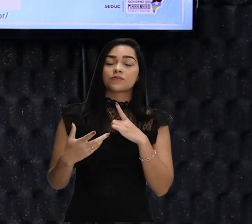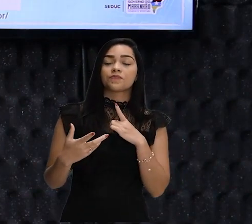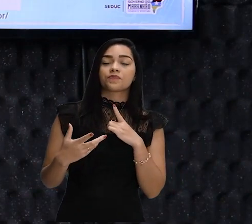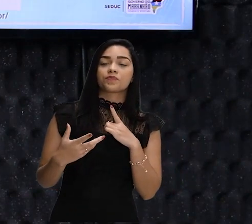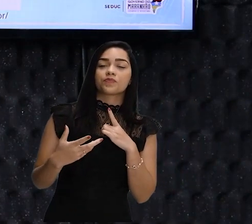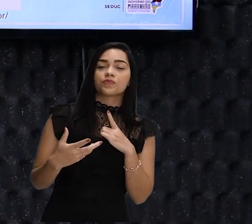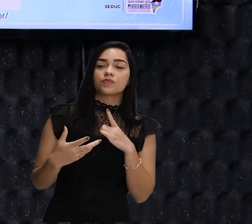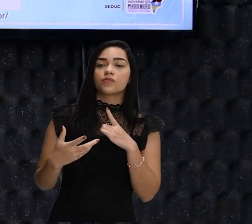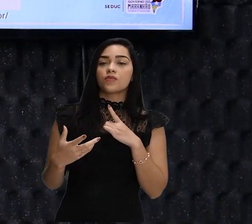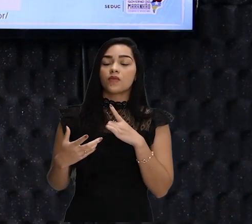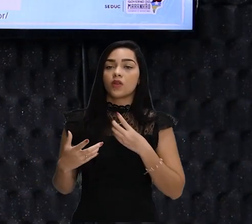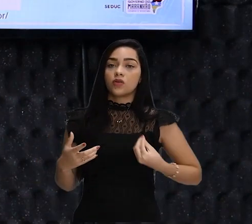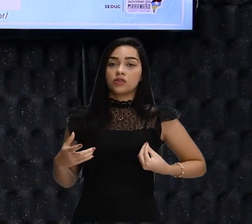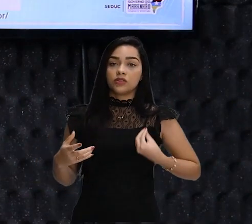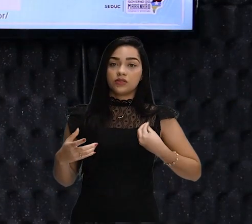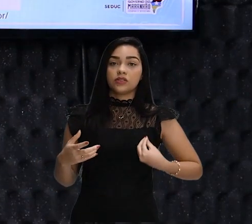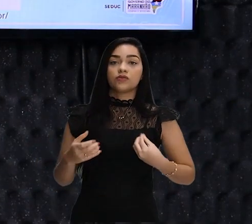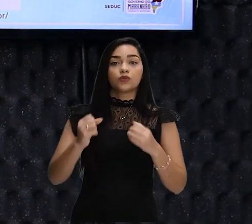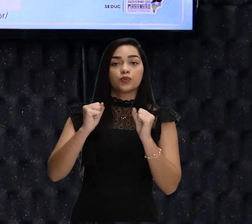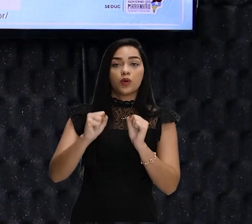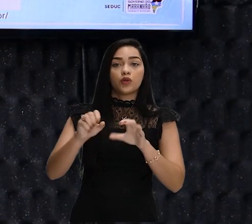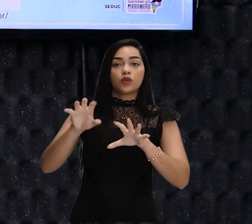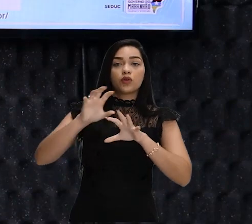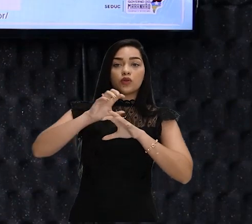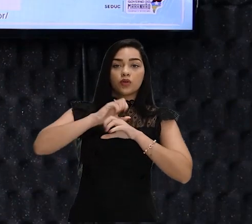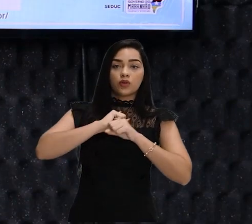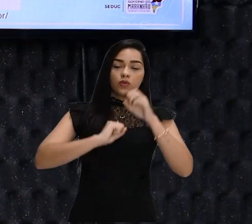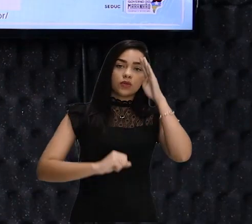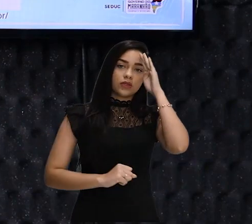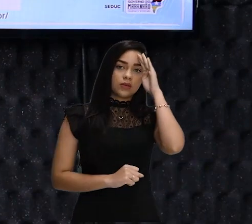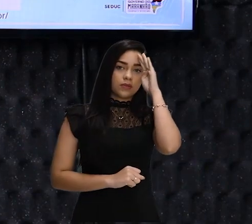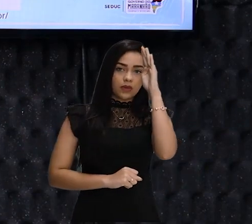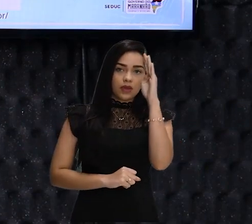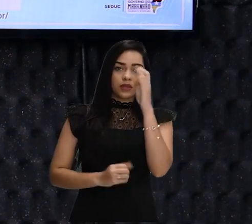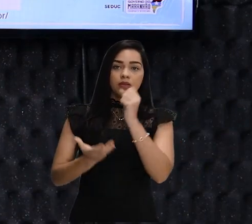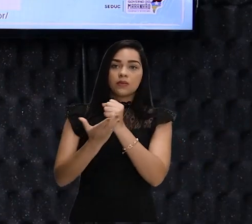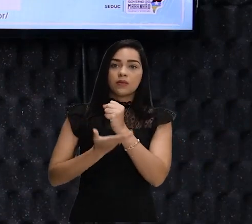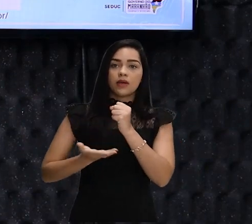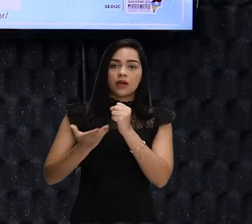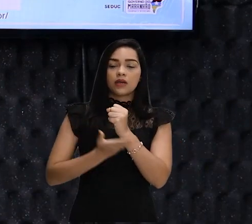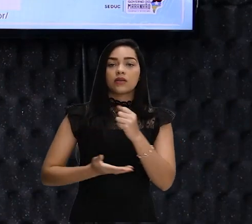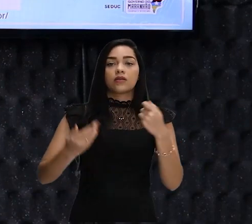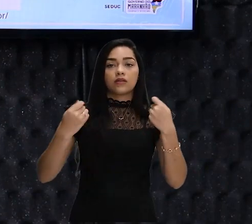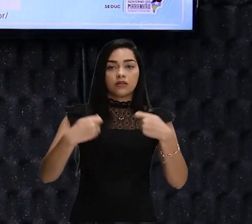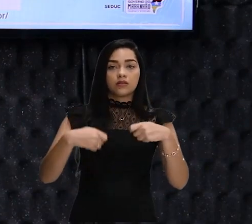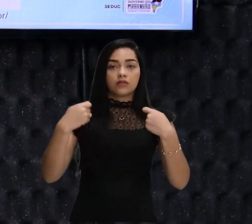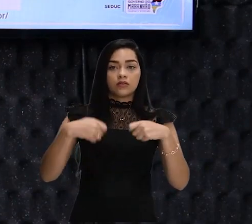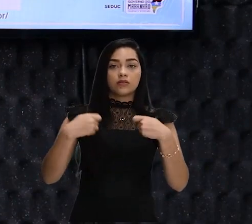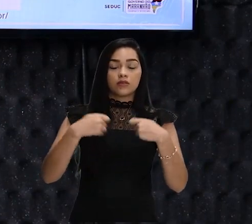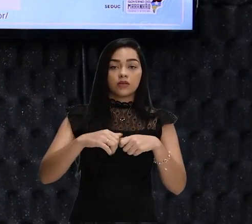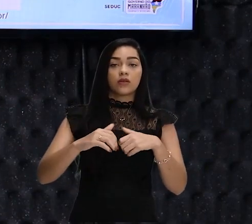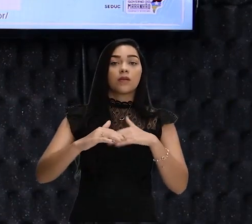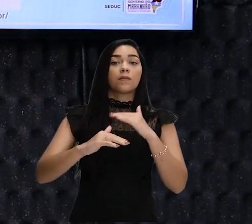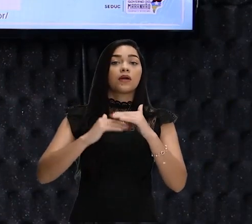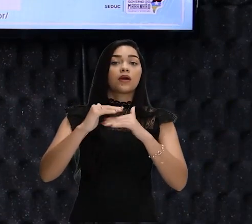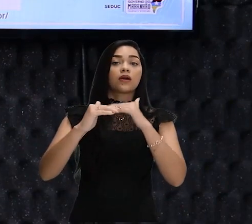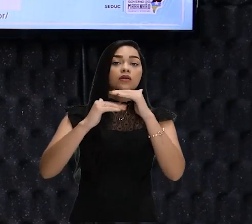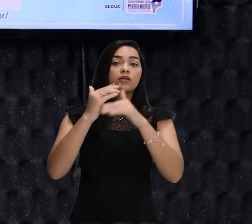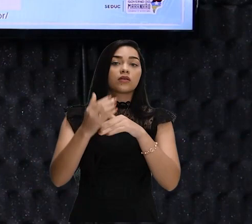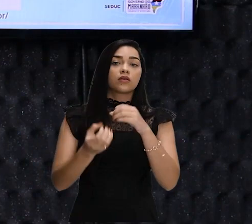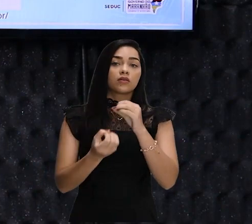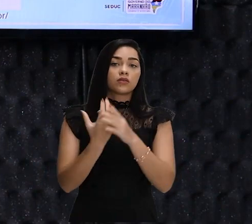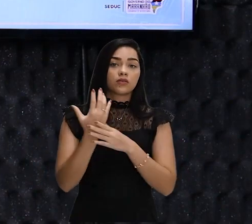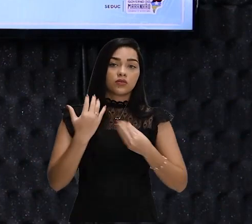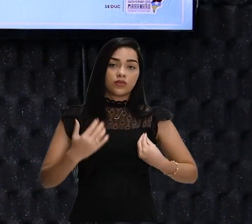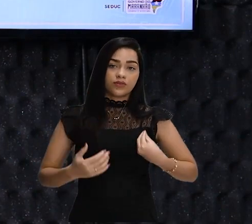terrestre onde os seres vivos vão poder adquirir os principais elementos que são necessários para a constituição